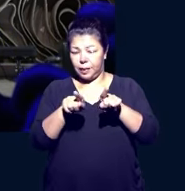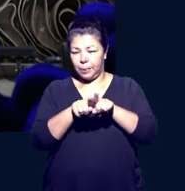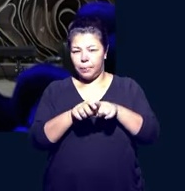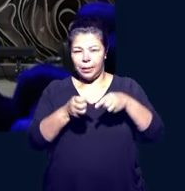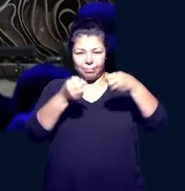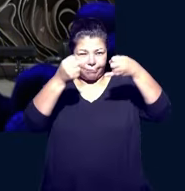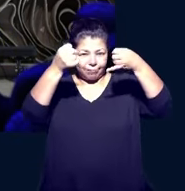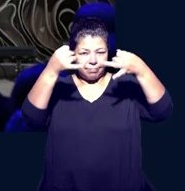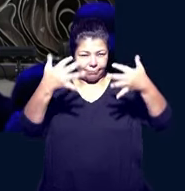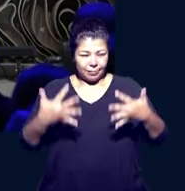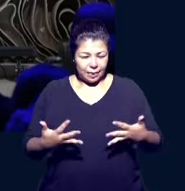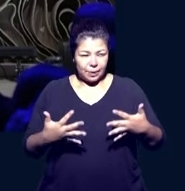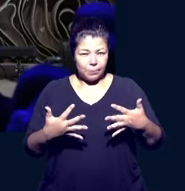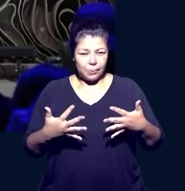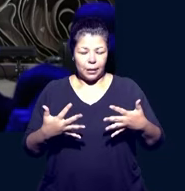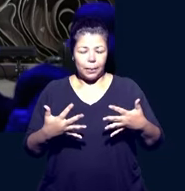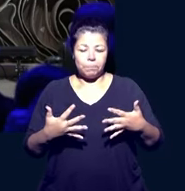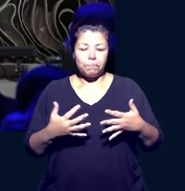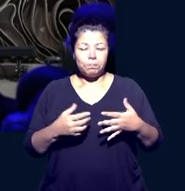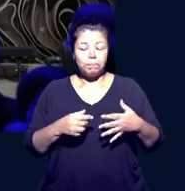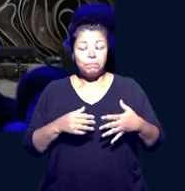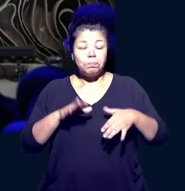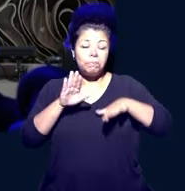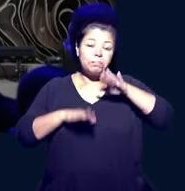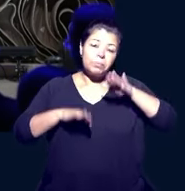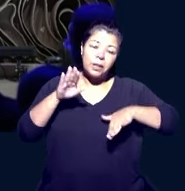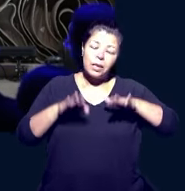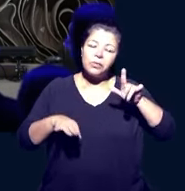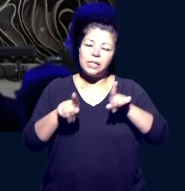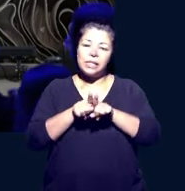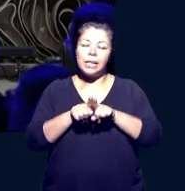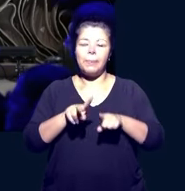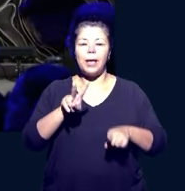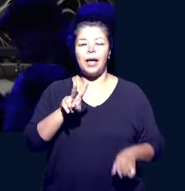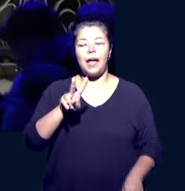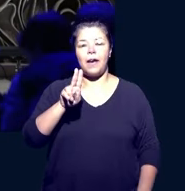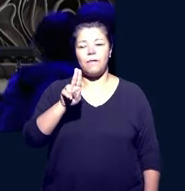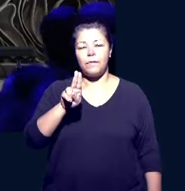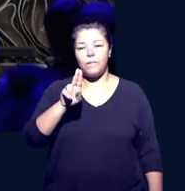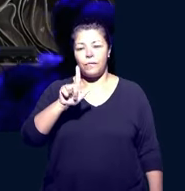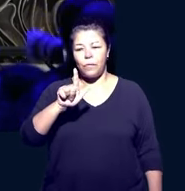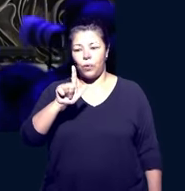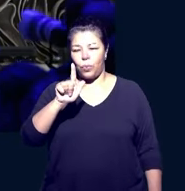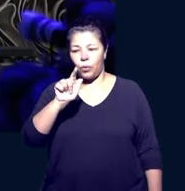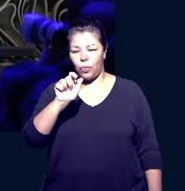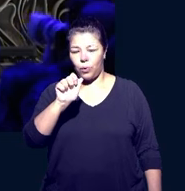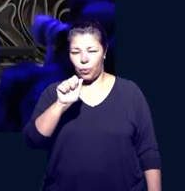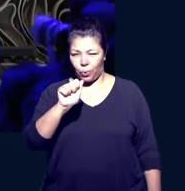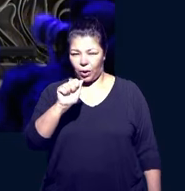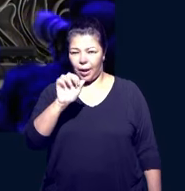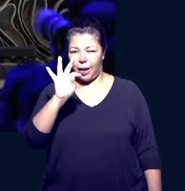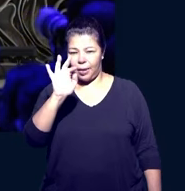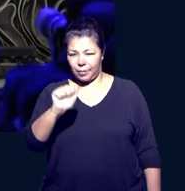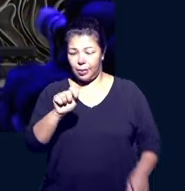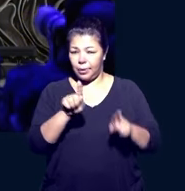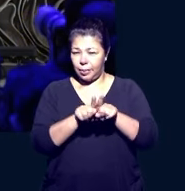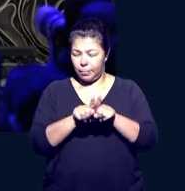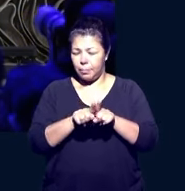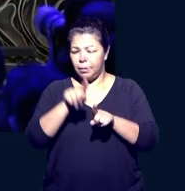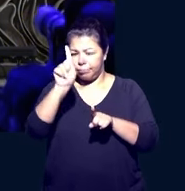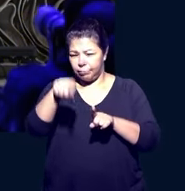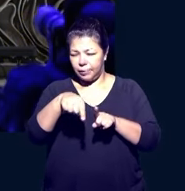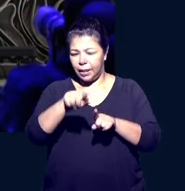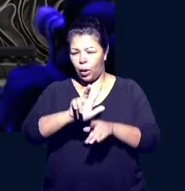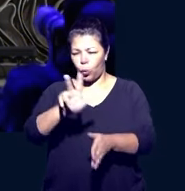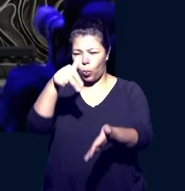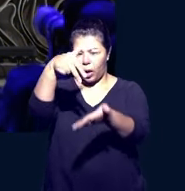ou um subproduto às vezes eh considerado muito negativo que é o ativismo eh que Foi verificado